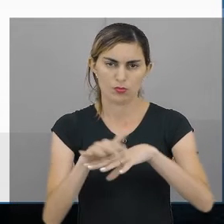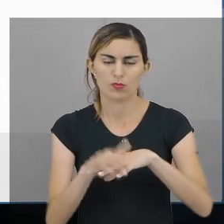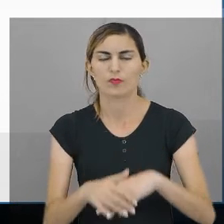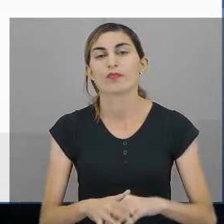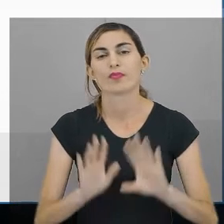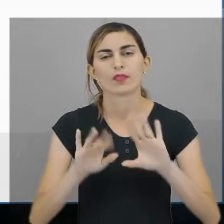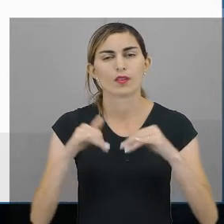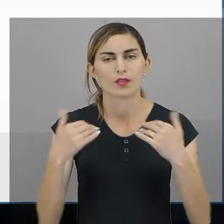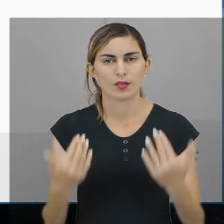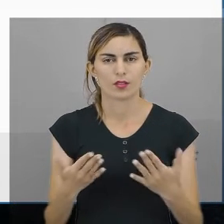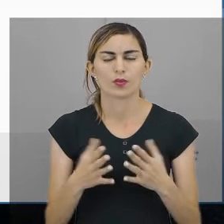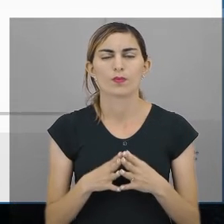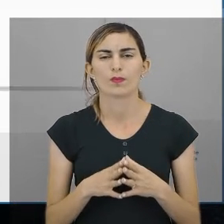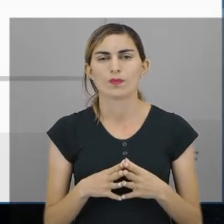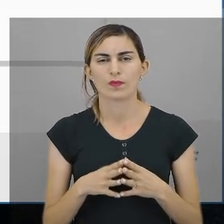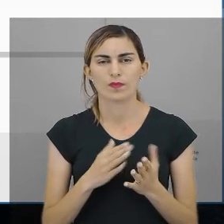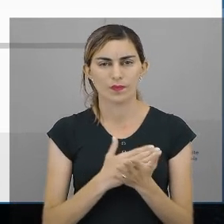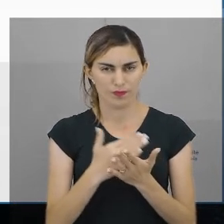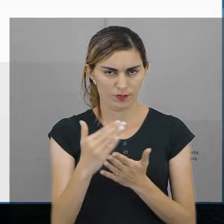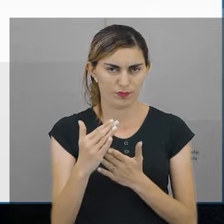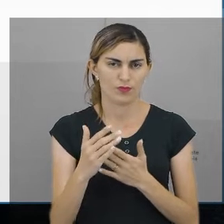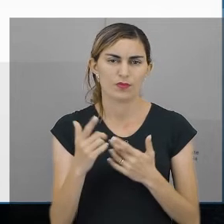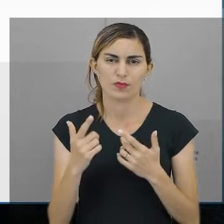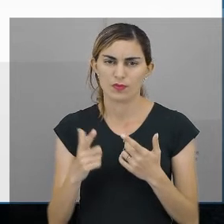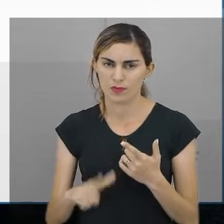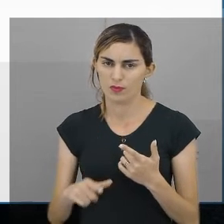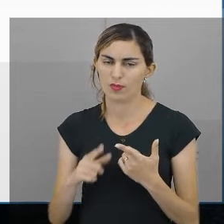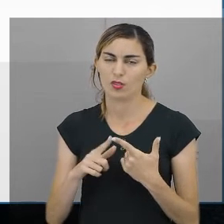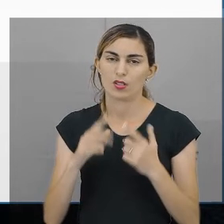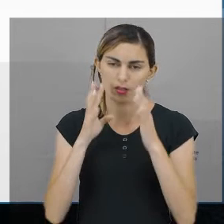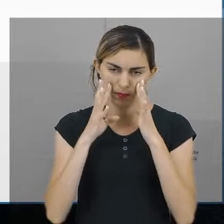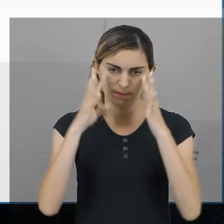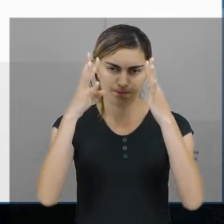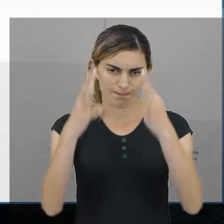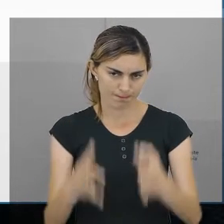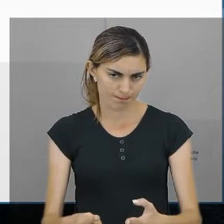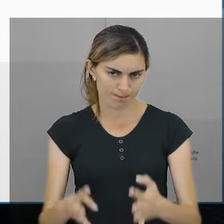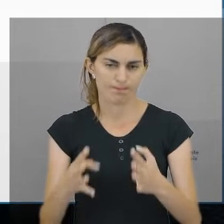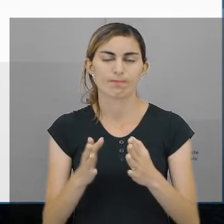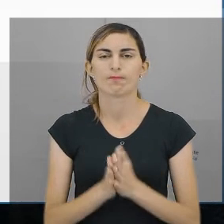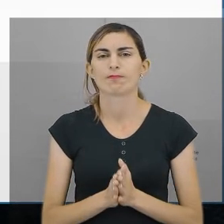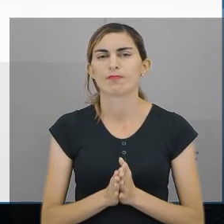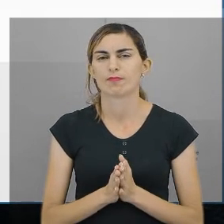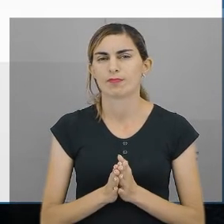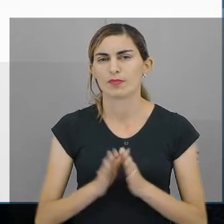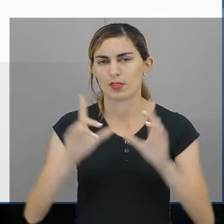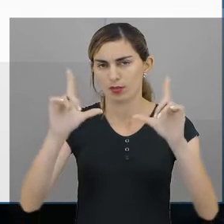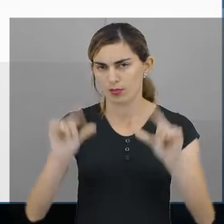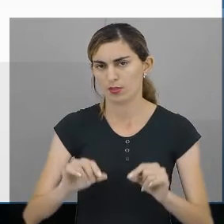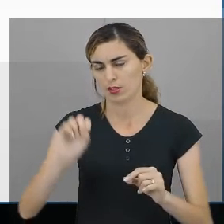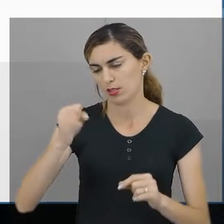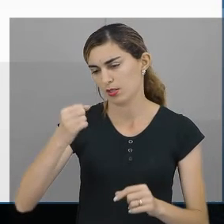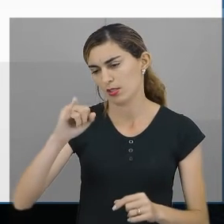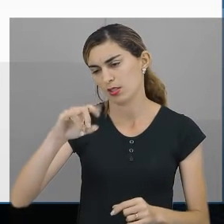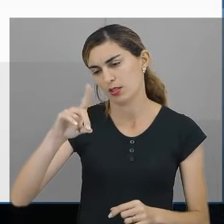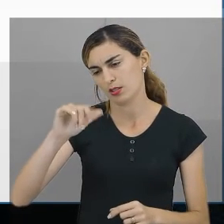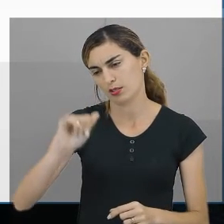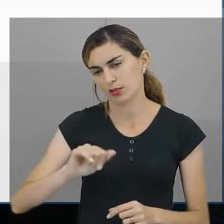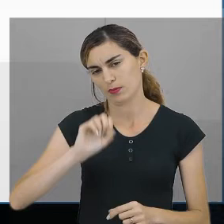Então vamos lá. Mais uma vez, vamos ficar atento aqui à saída do console. Botãozinho executar.